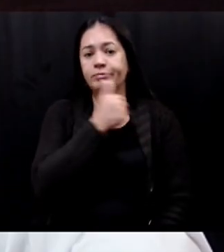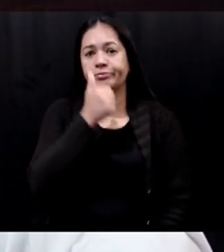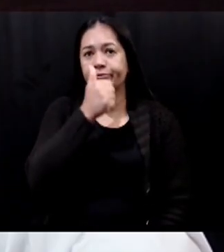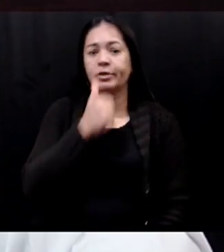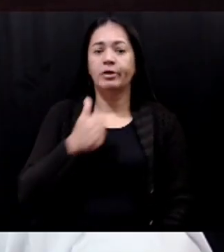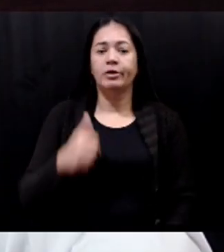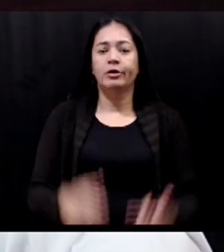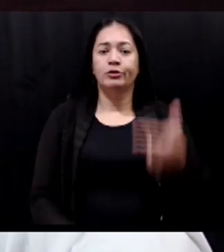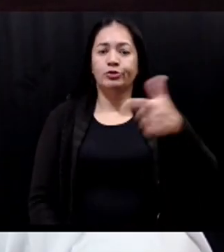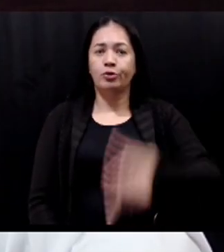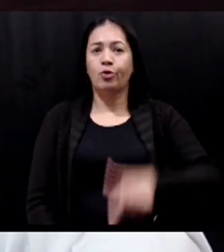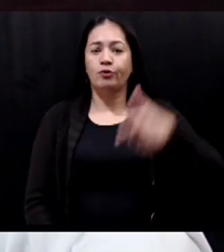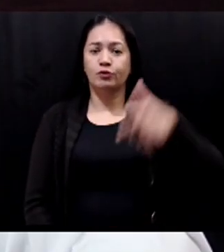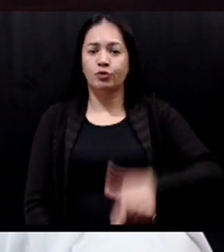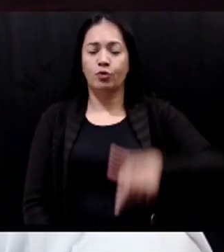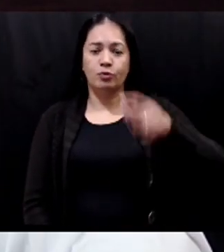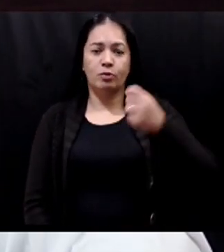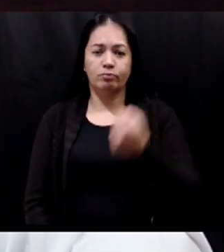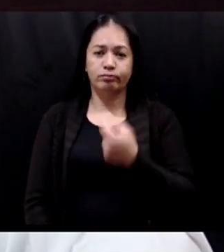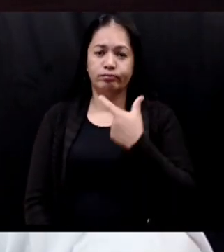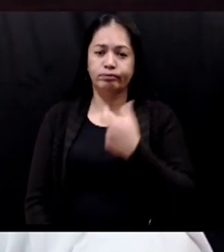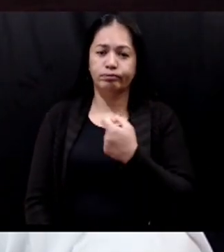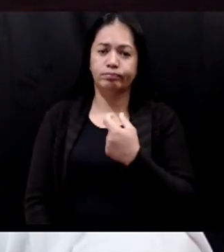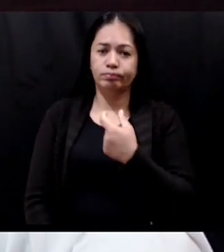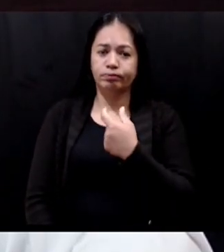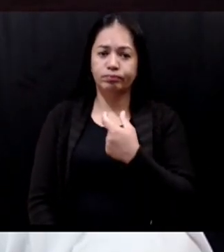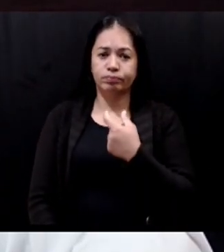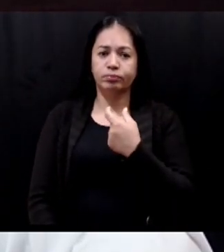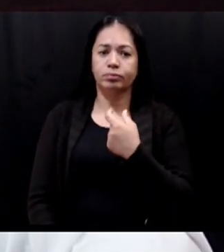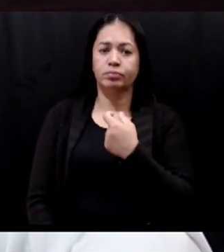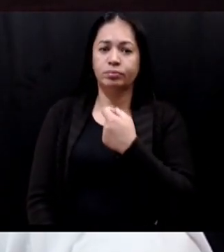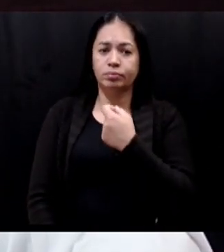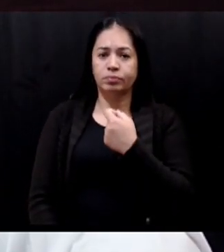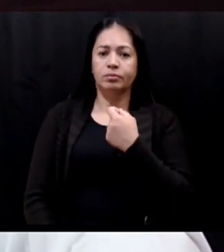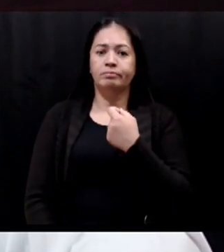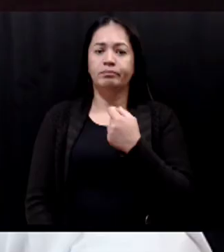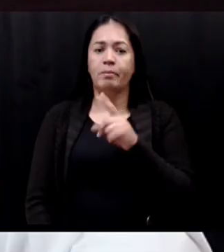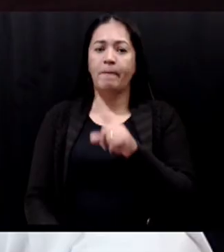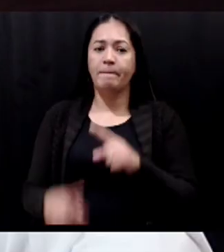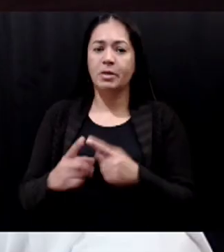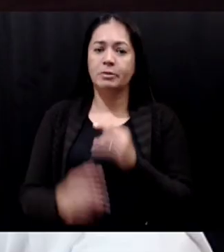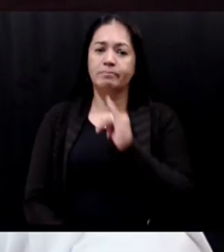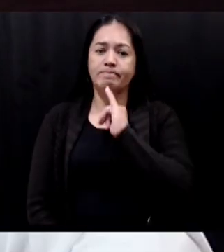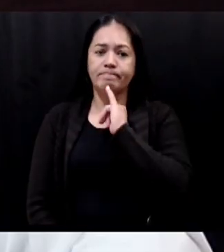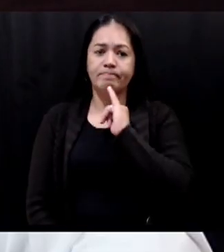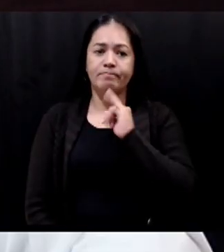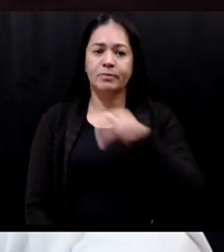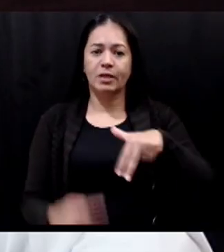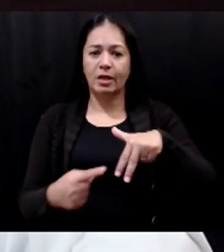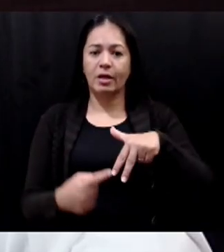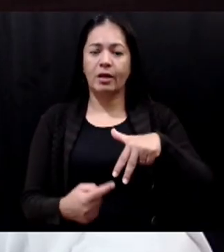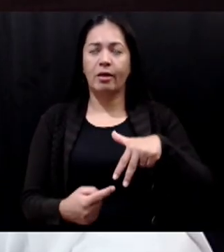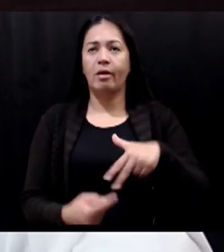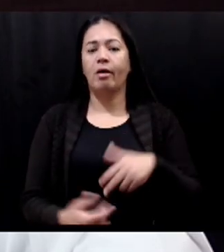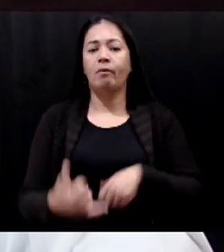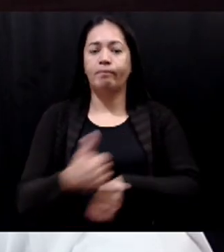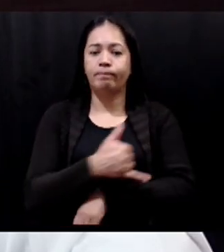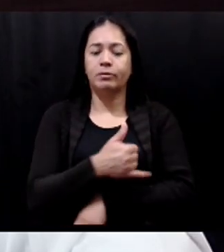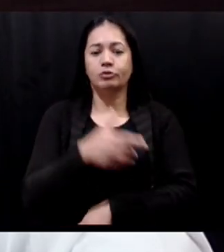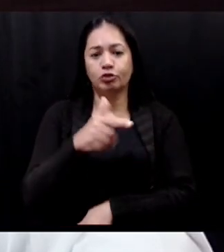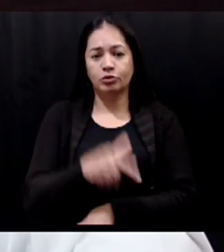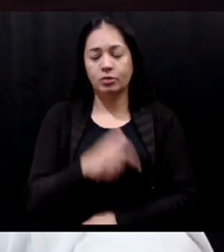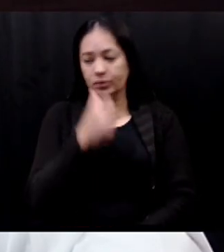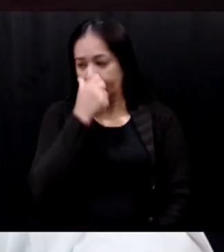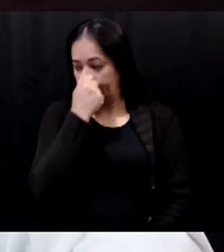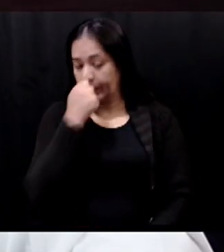de medicações durante um grande período, e infelizmente ela ia e voltava nessa situação. E o que estava por trás dessa causa